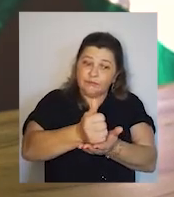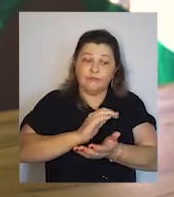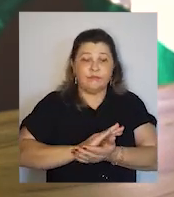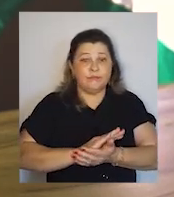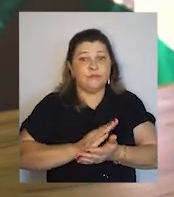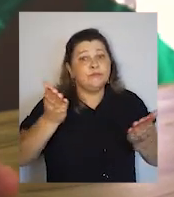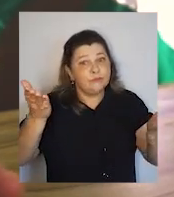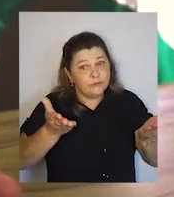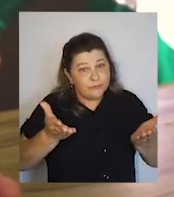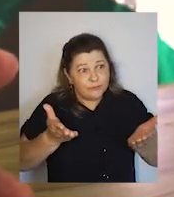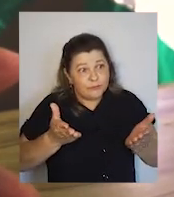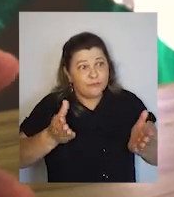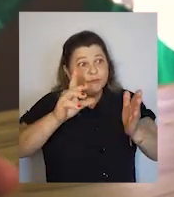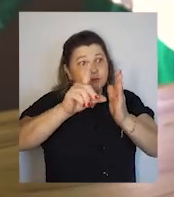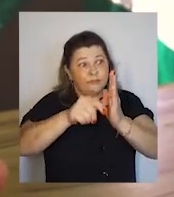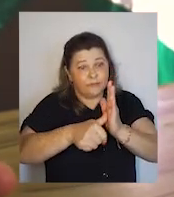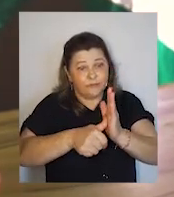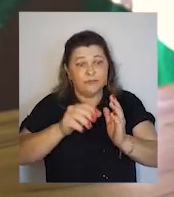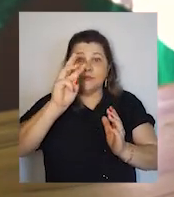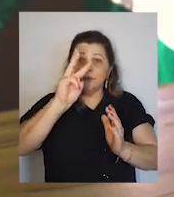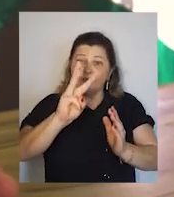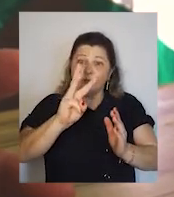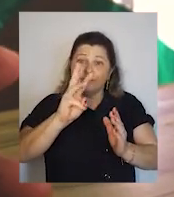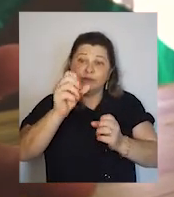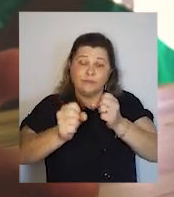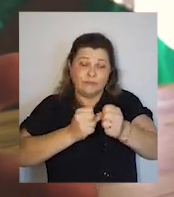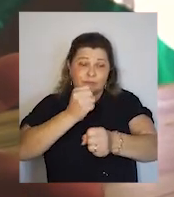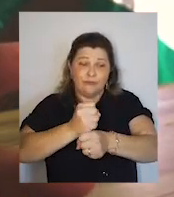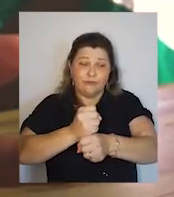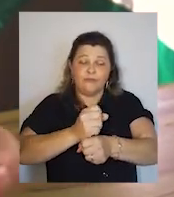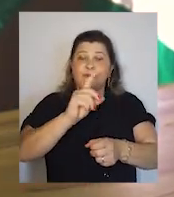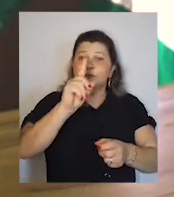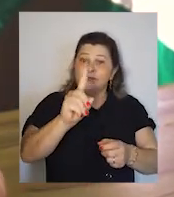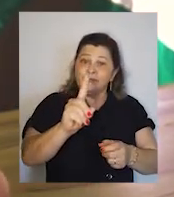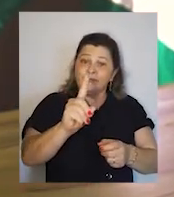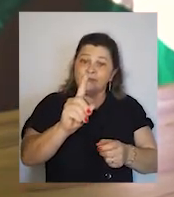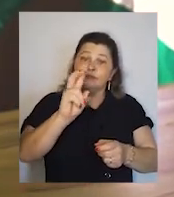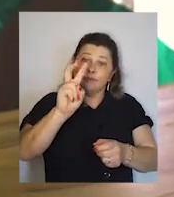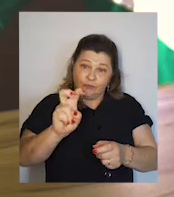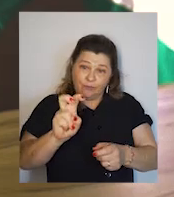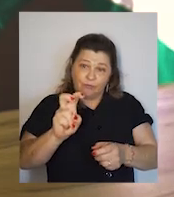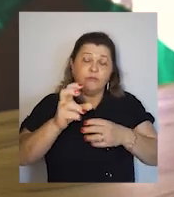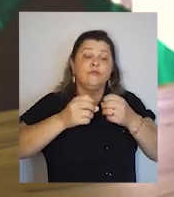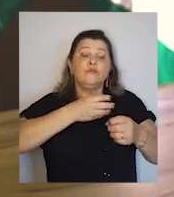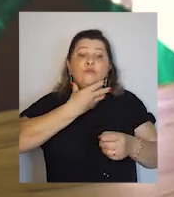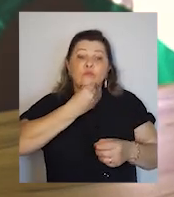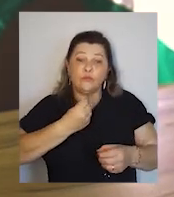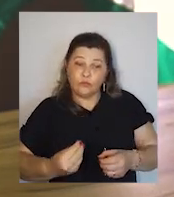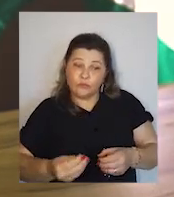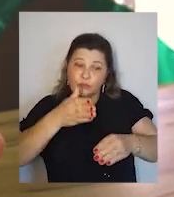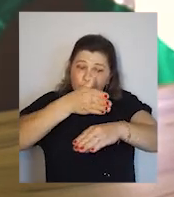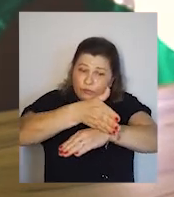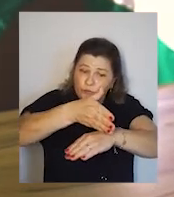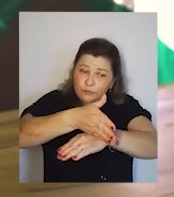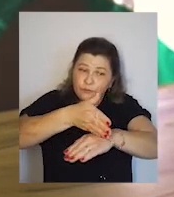E hoje, após 3 anos, já estamos com em torno de 15 homens participando,